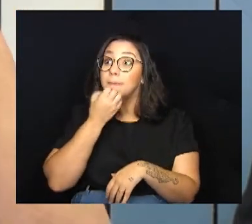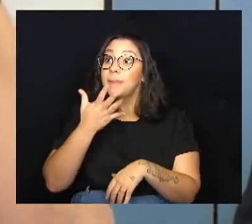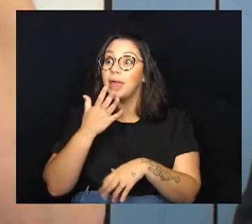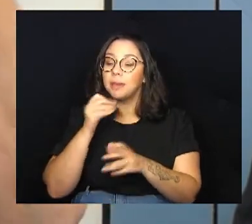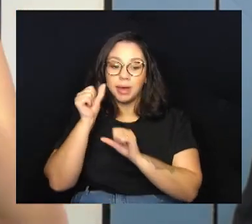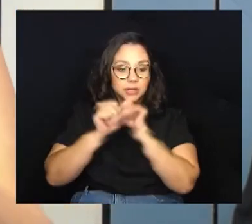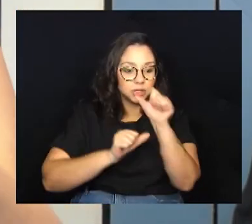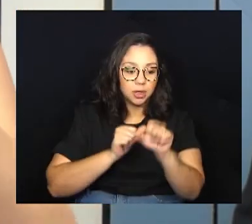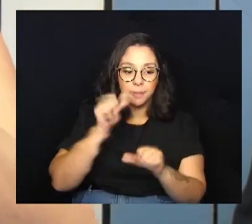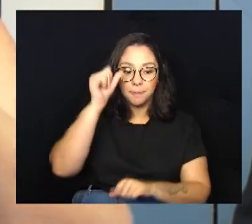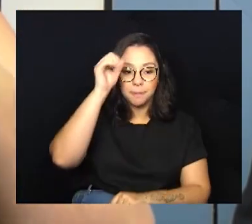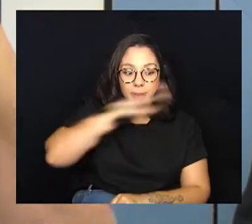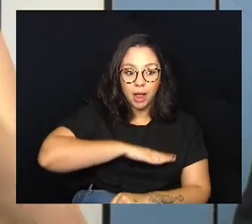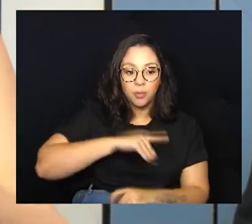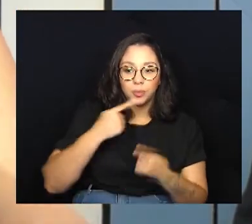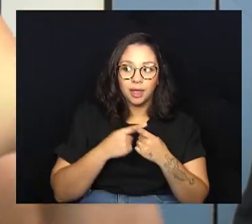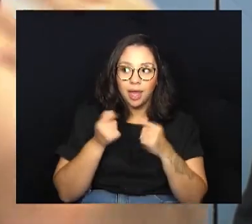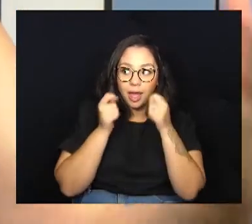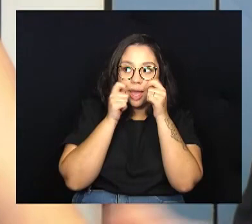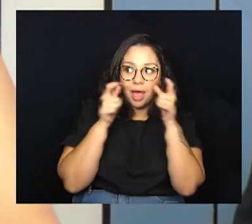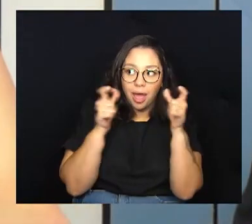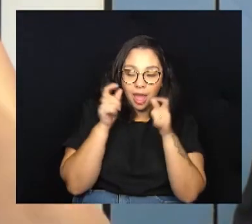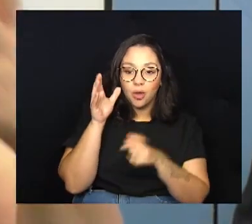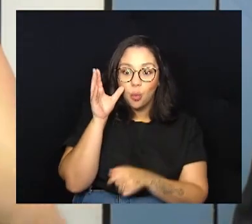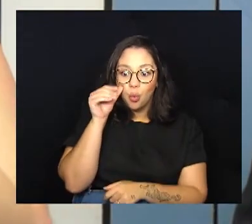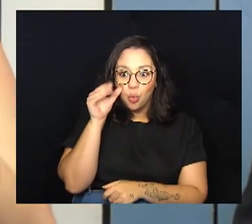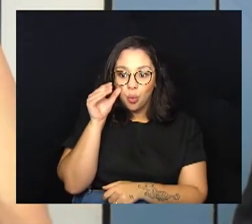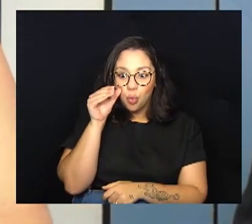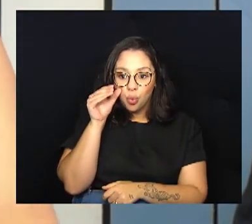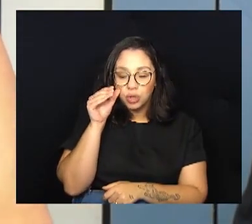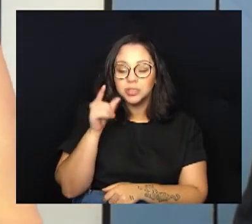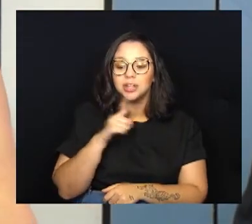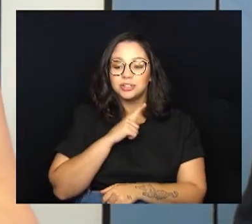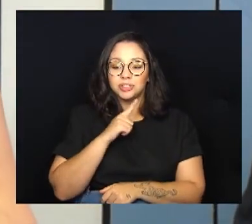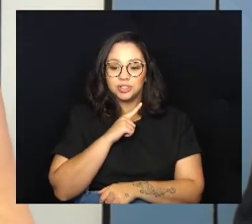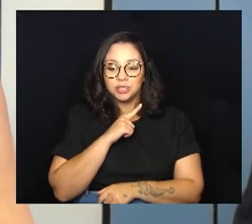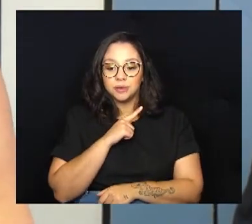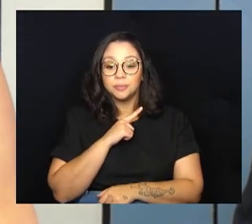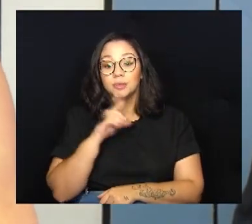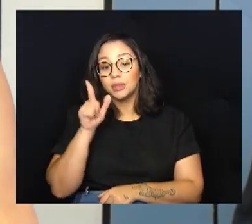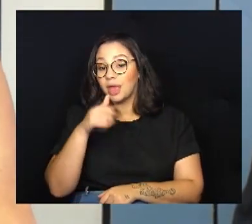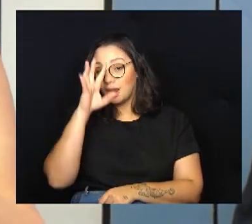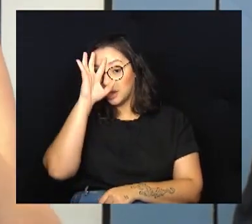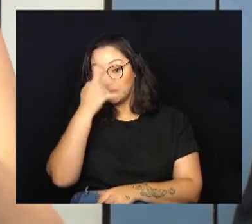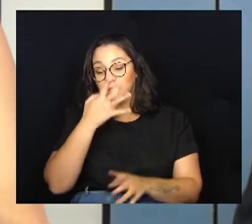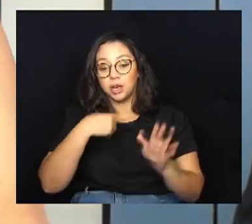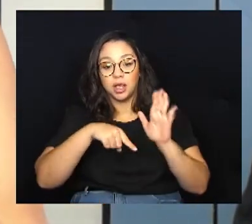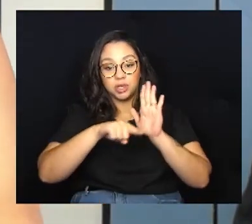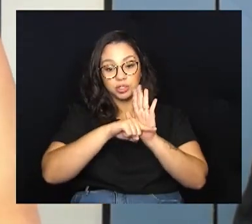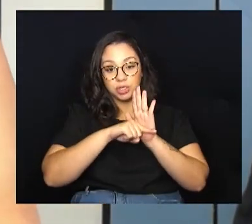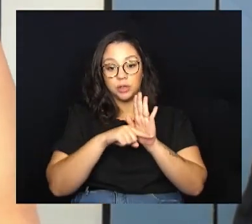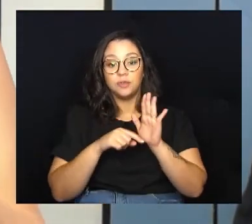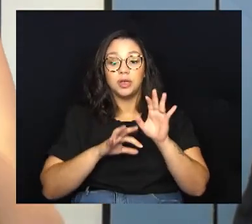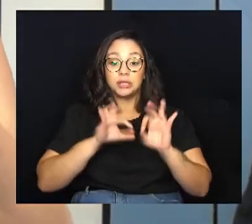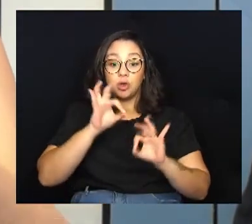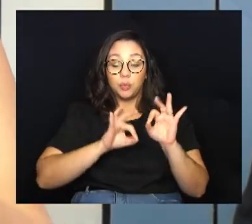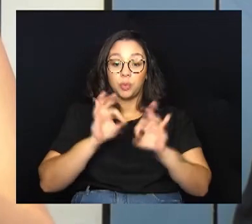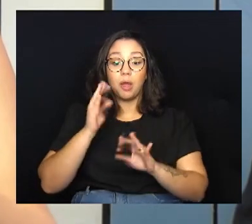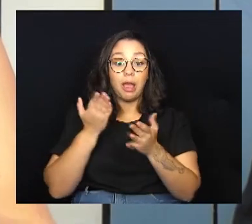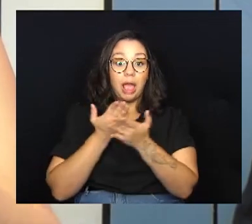de Campinas não tem o K9. Eu disse que no Instituto Verdade, desculpa. nós não recebemos ainda. Tem razão. Então, só para